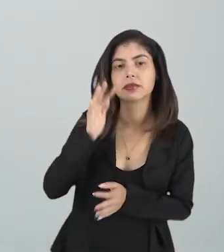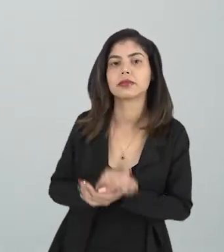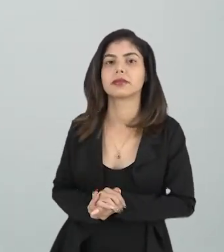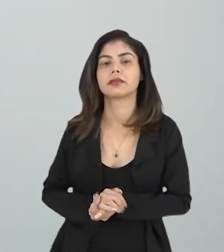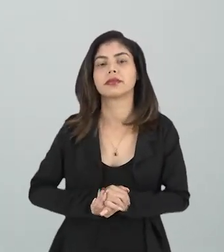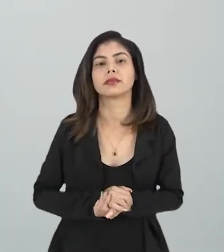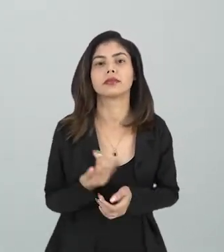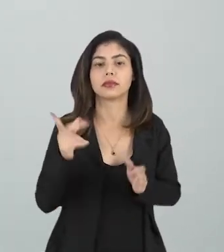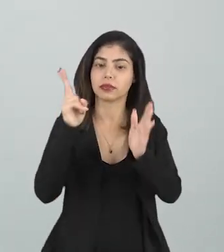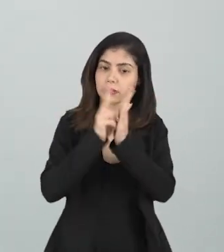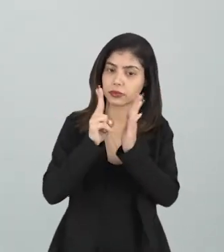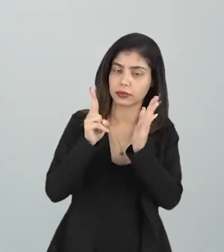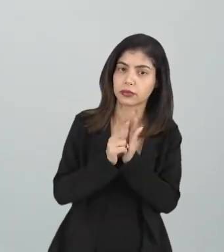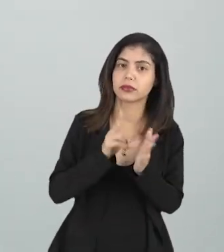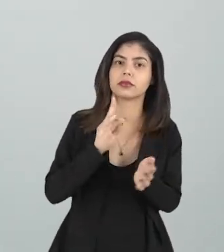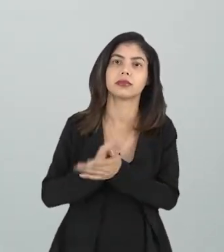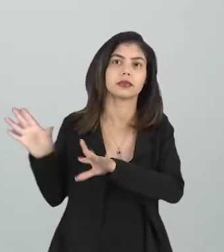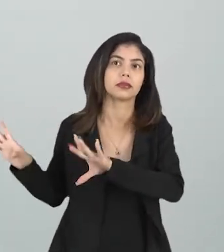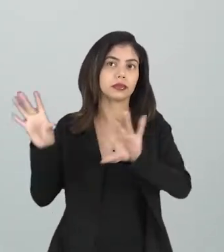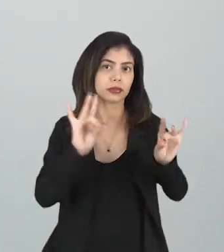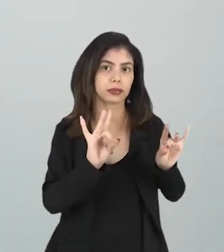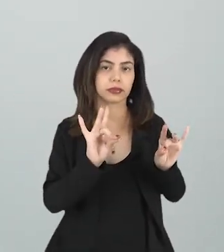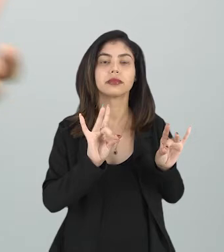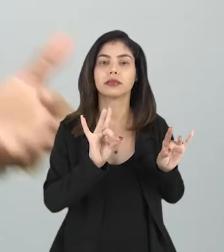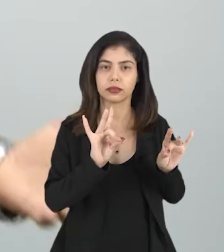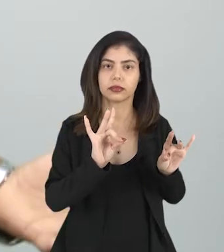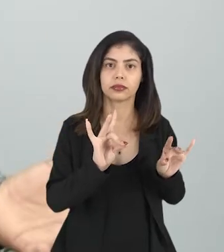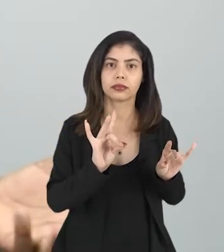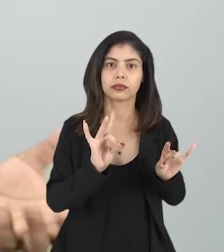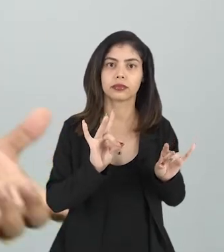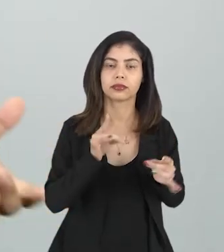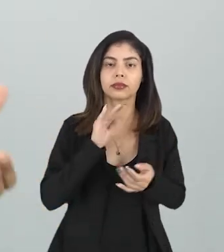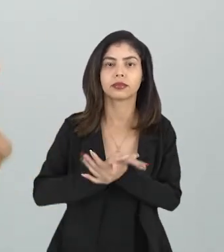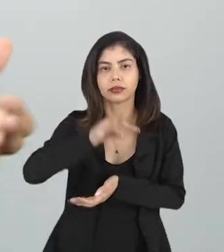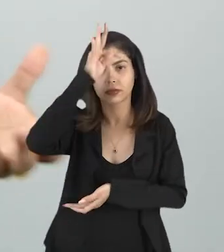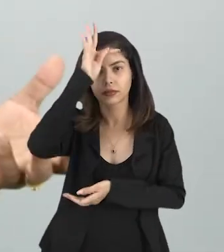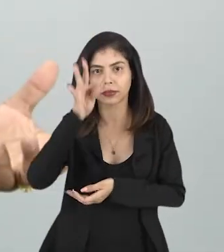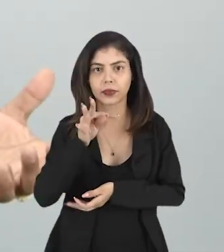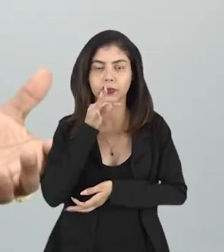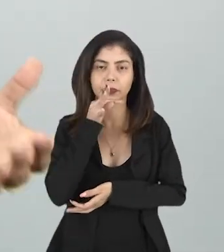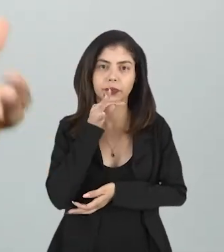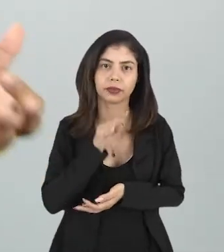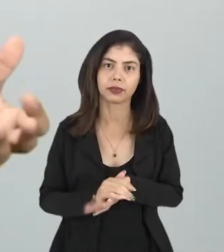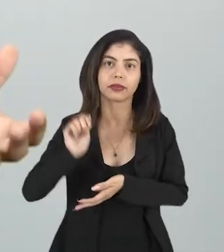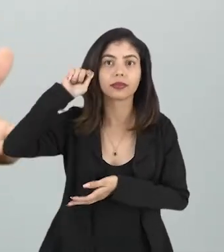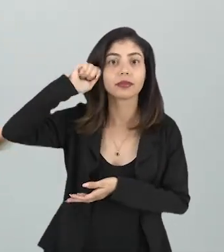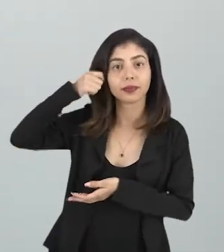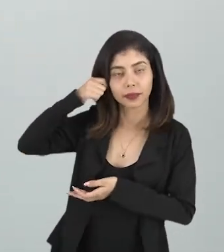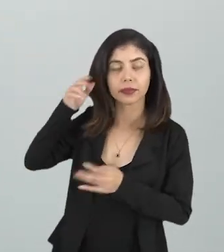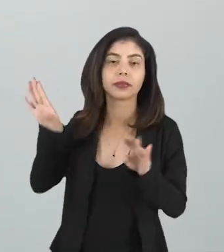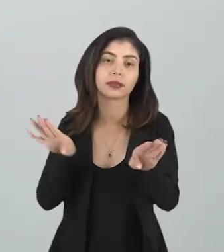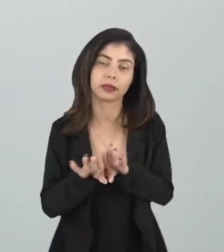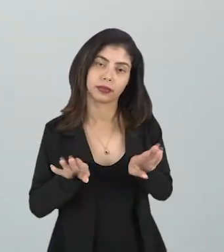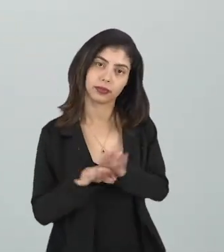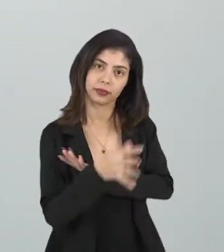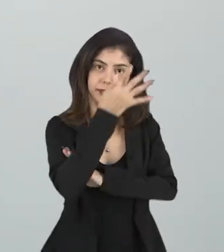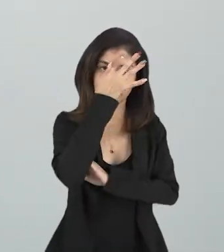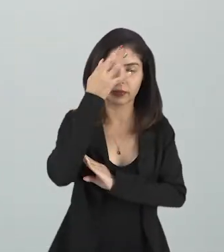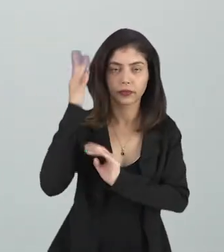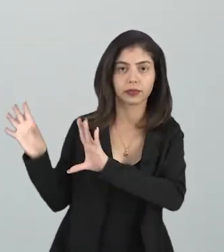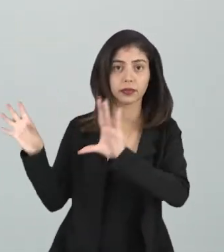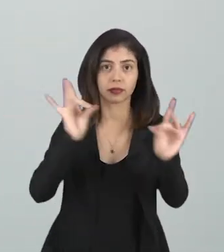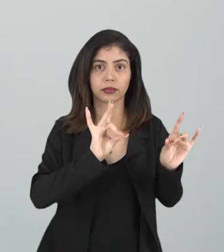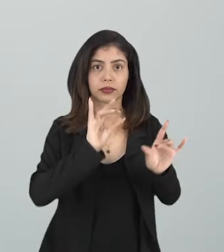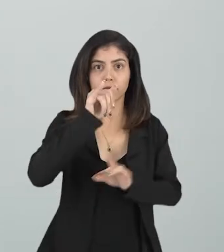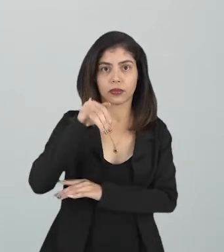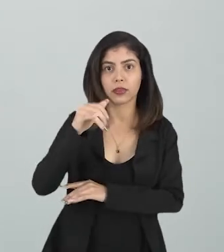existe filosofia também vindo das tradições tribais dos negros, existe filosofia vindo